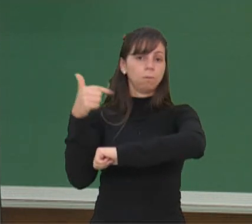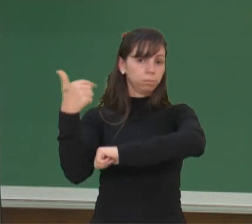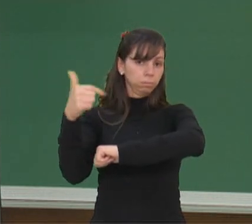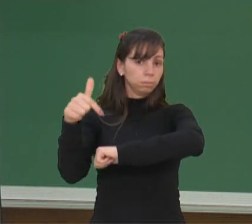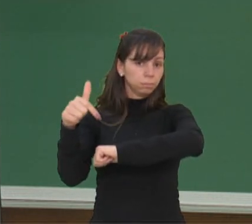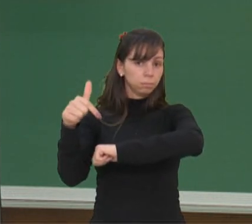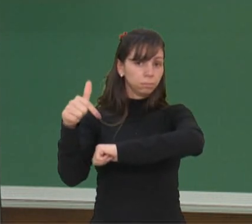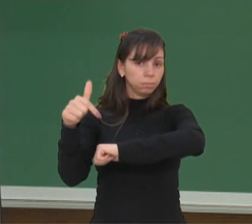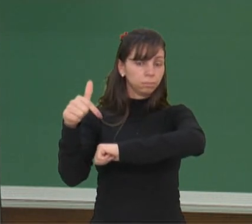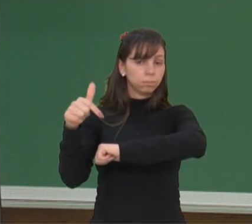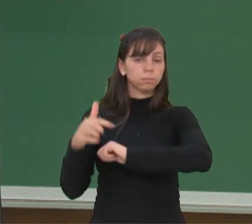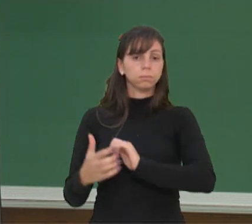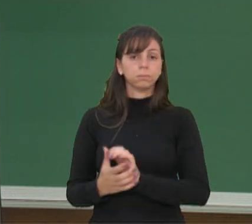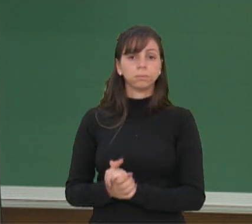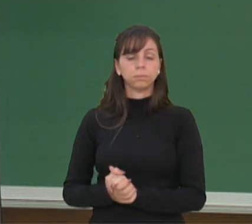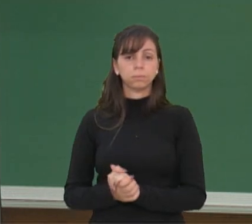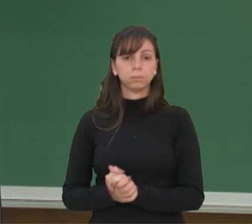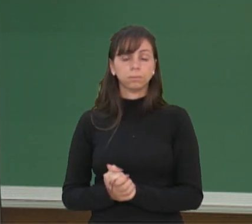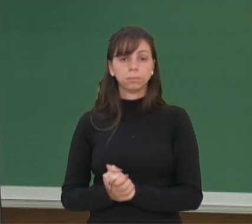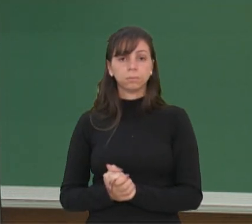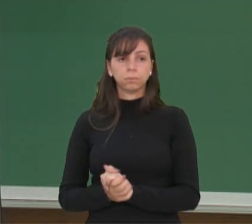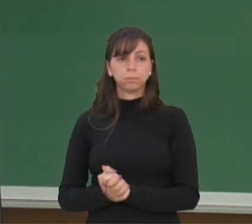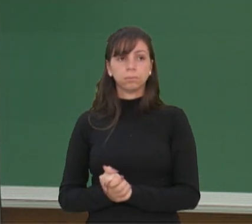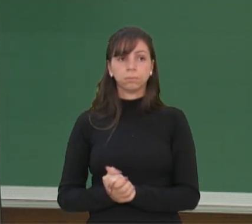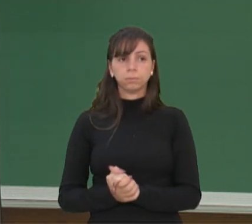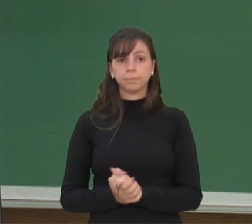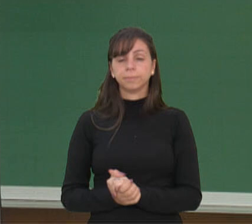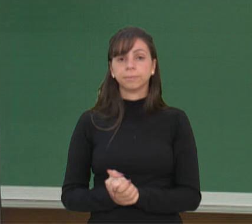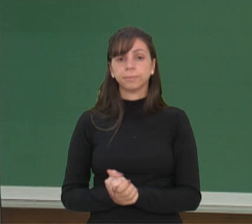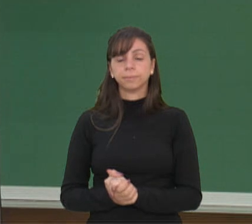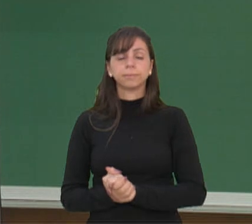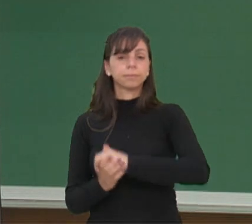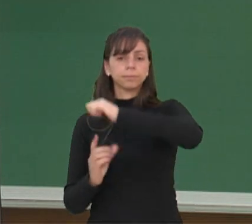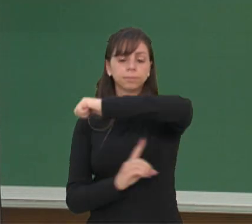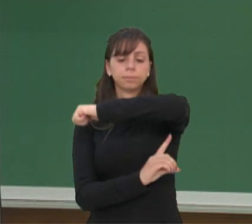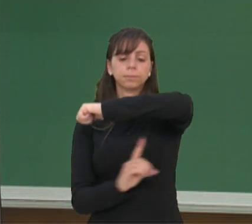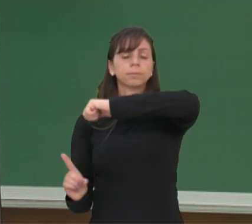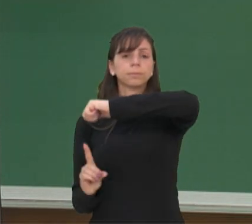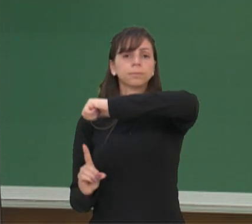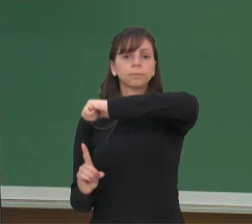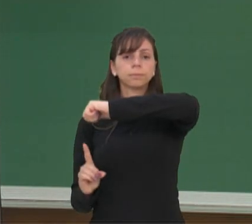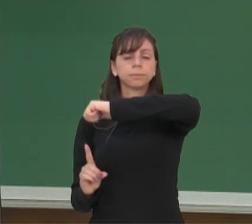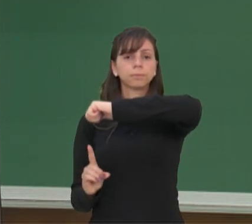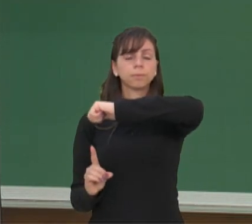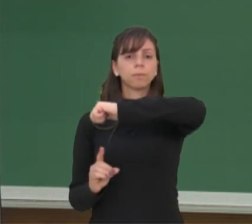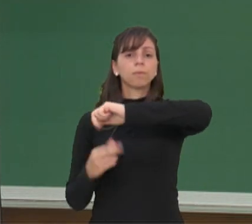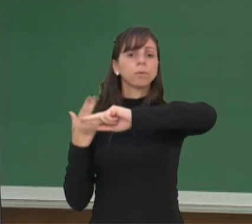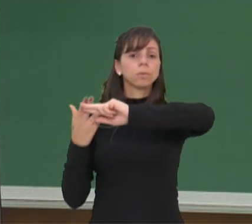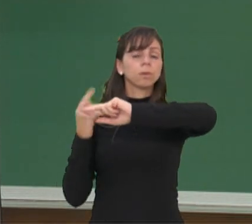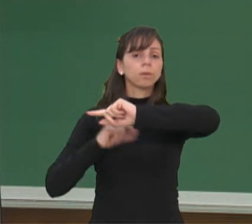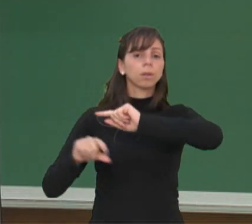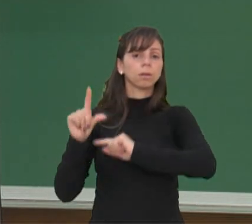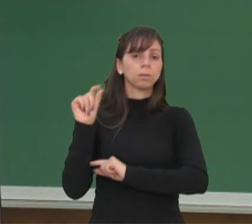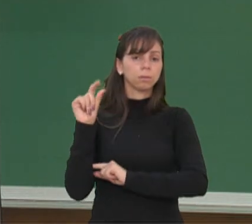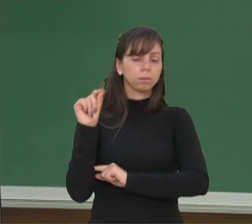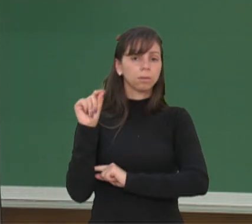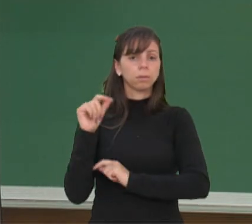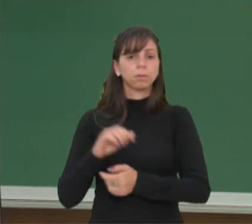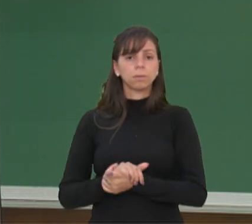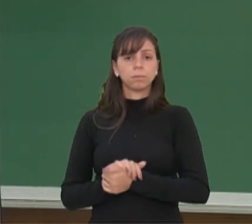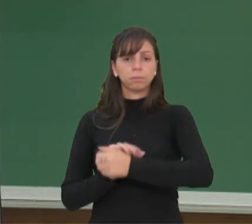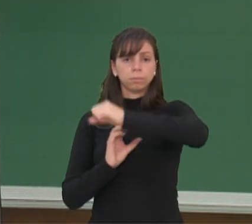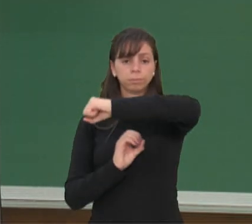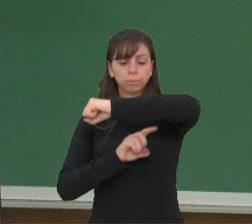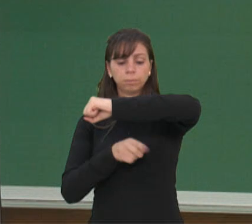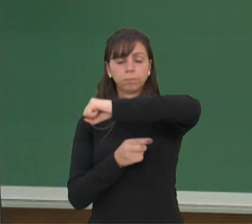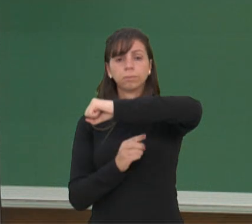número decimal, o número sem a vírgula é o numerador. E o denominador? Você vai usar o 10 se o teu número tiver uma casa depois